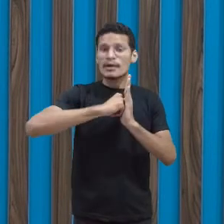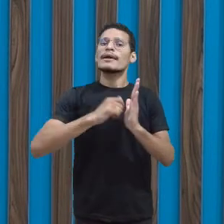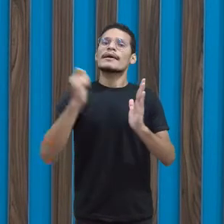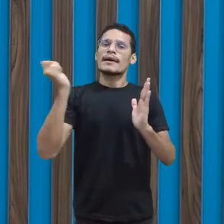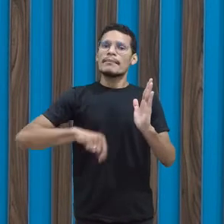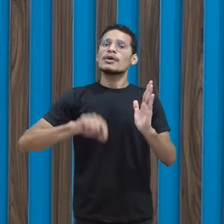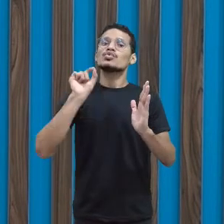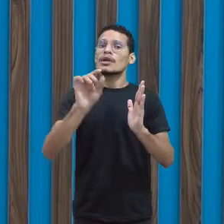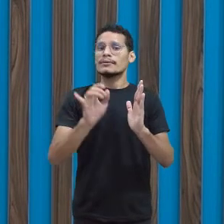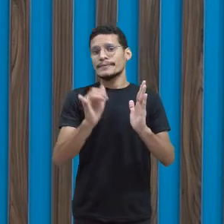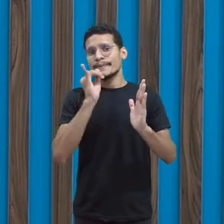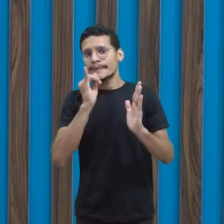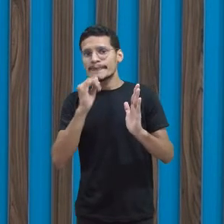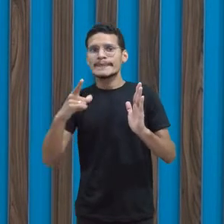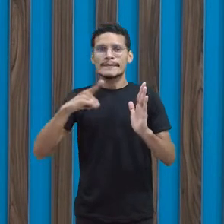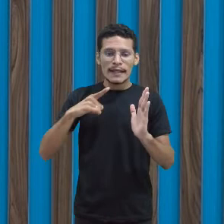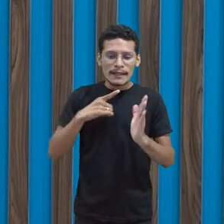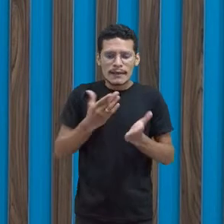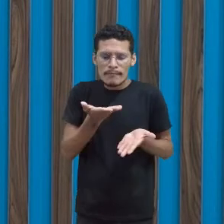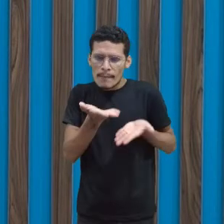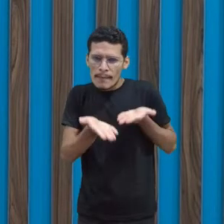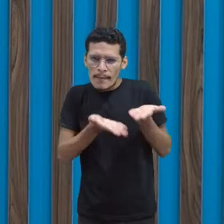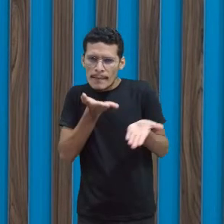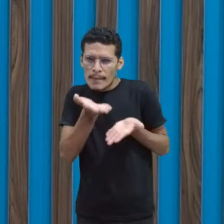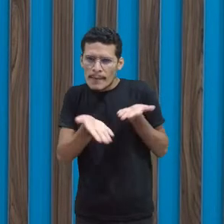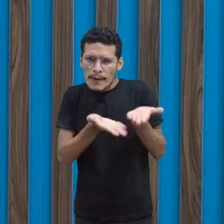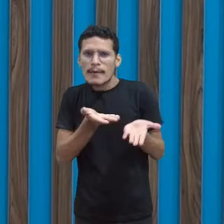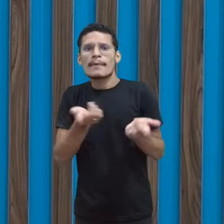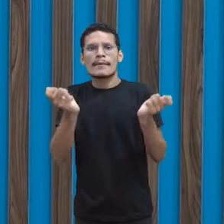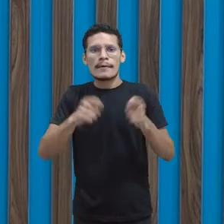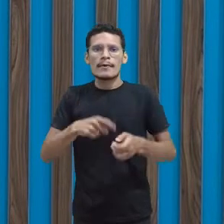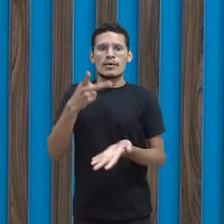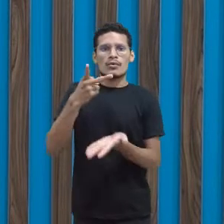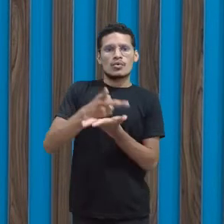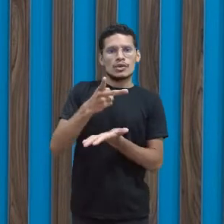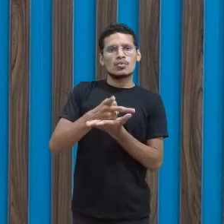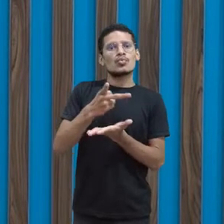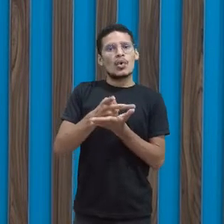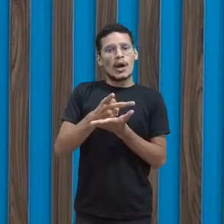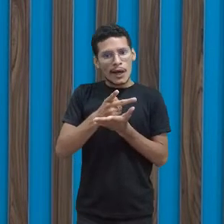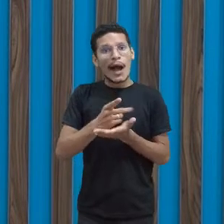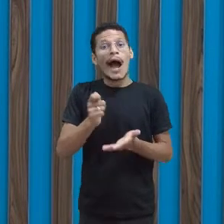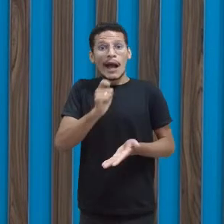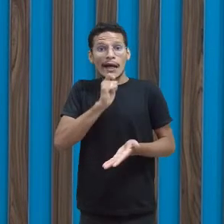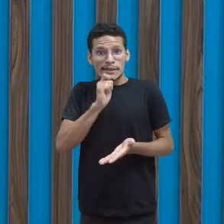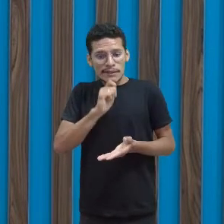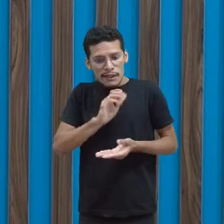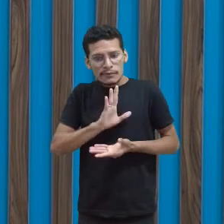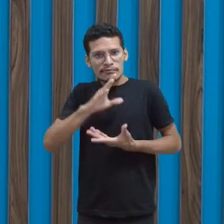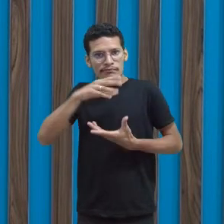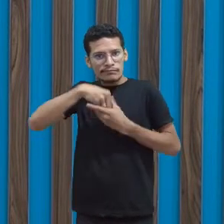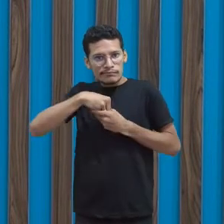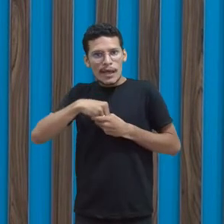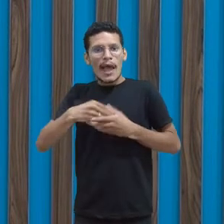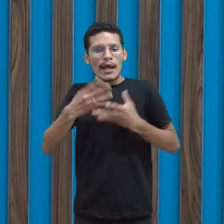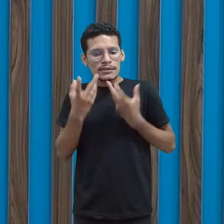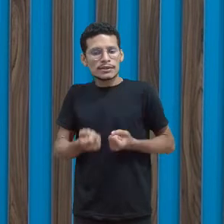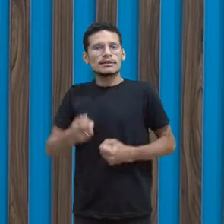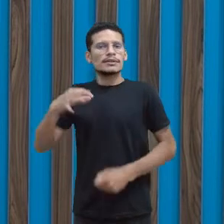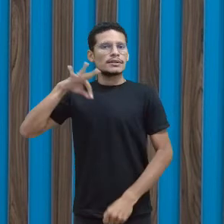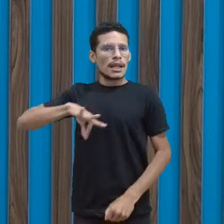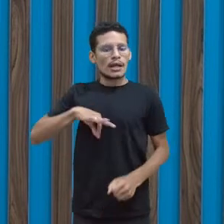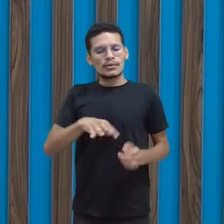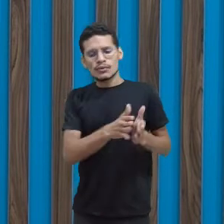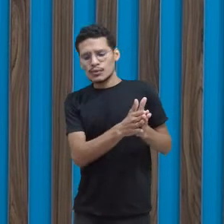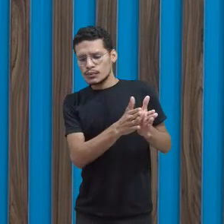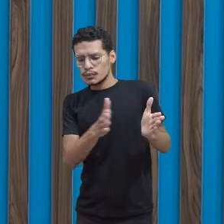ter o tratamento ali, né, e vai continuar acobertado, né, com seu salário no período em que